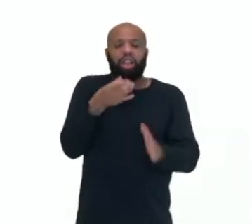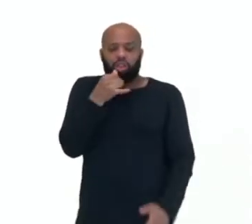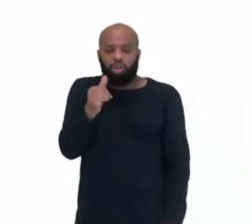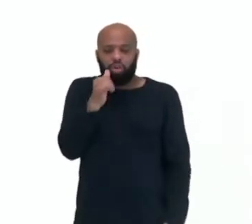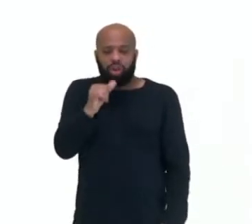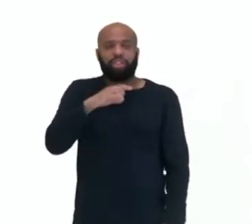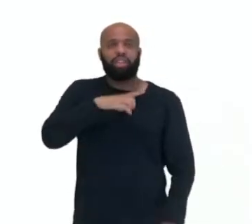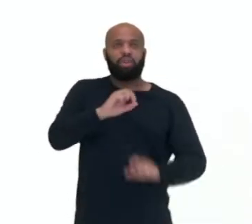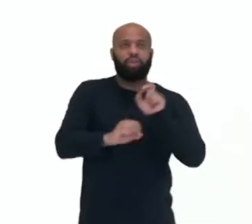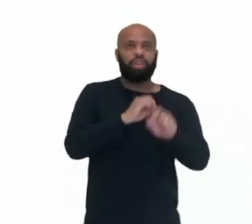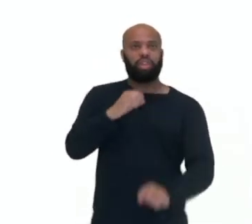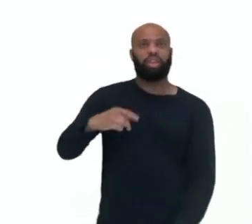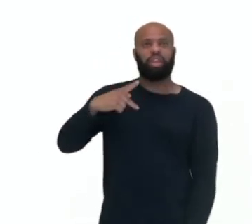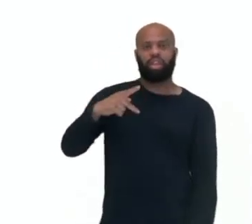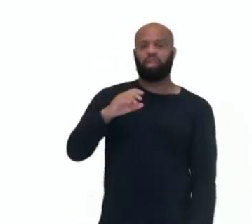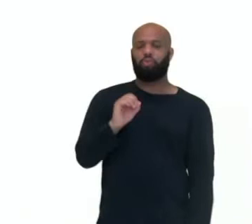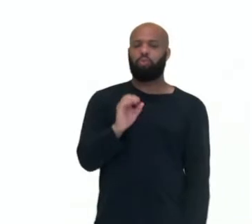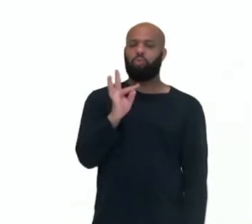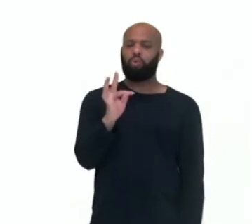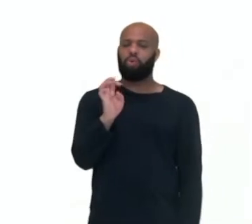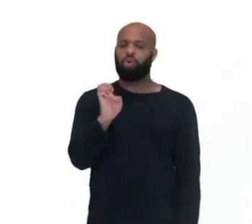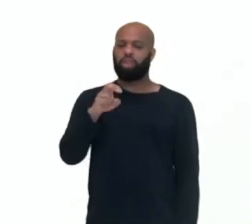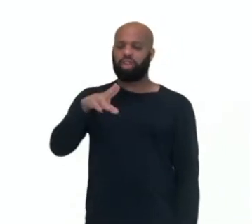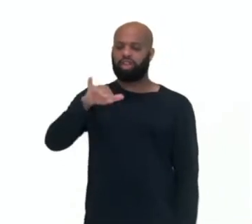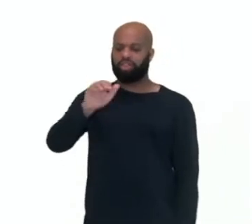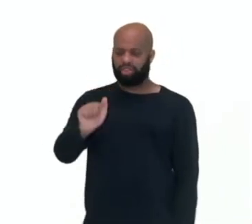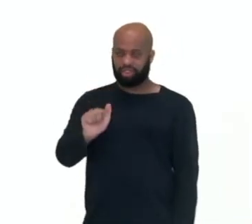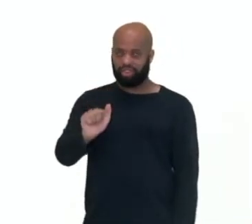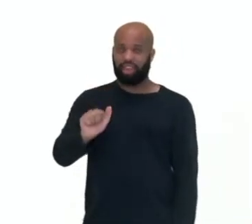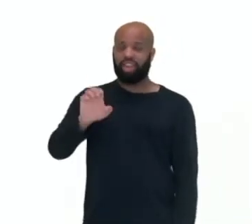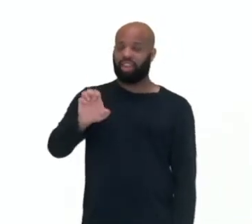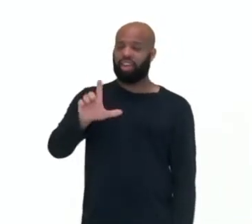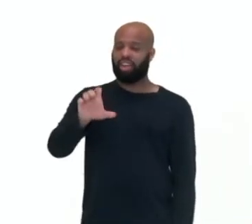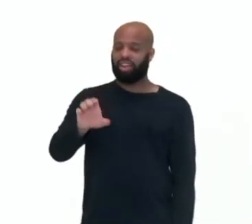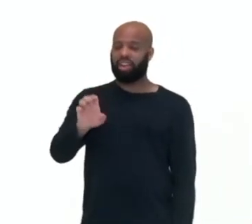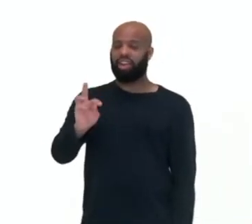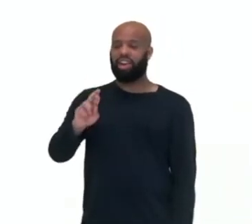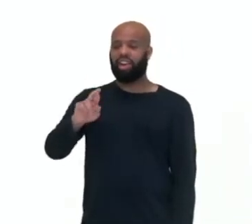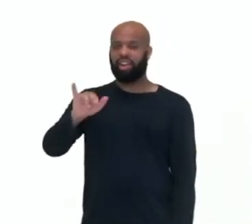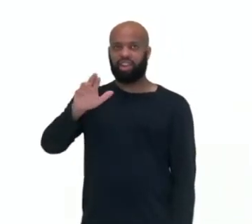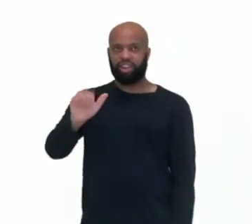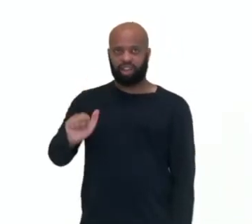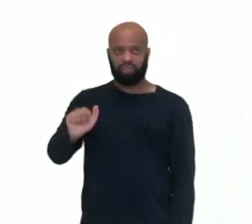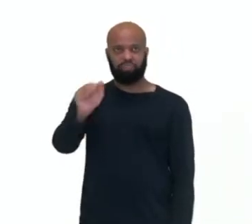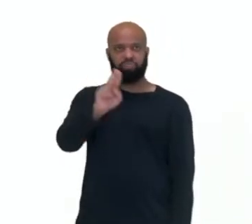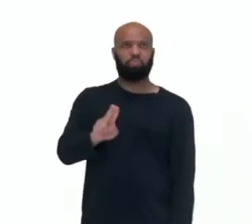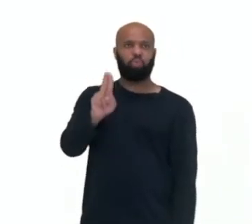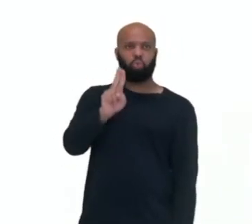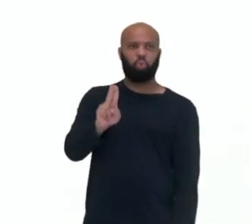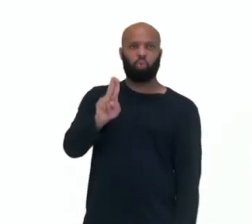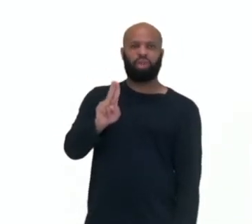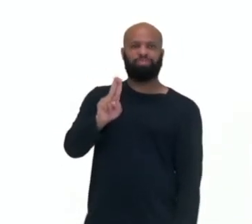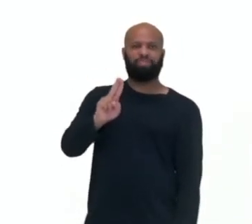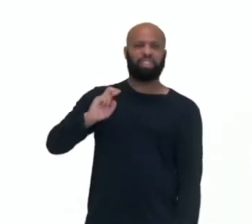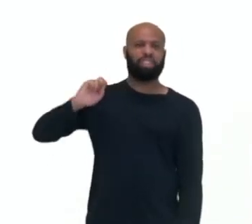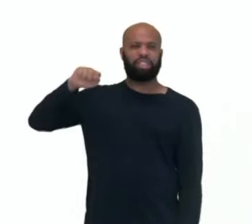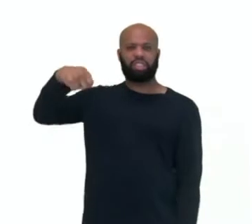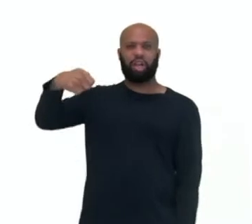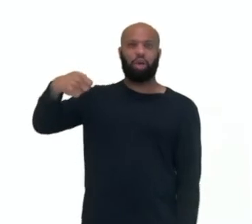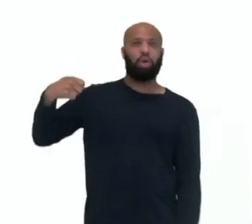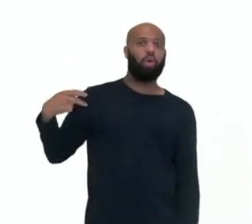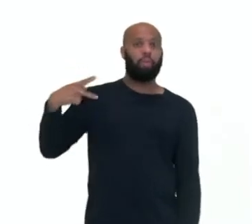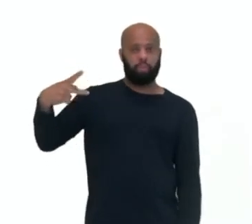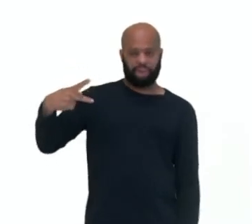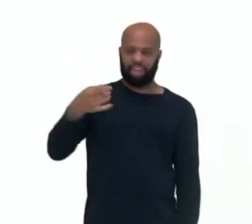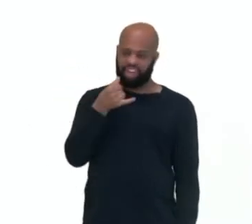potência elétrica, definida como uma energia elétrica consumida por uma unidade de tempo.